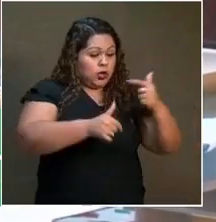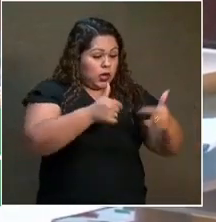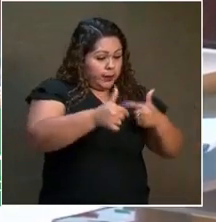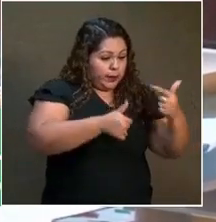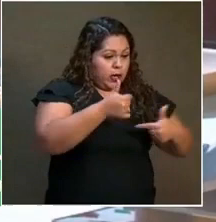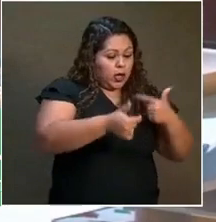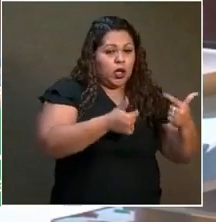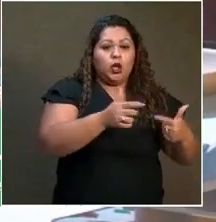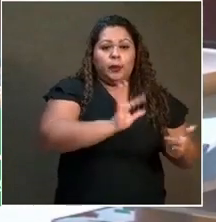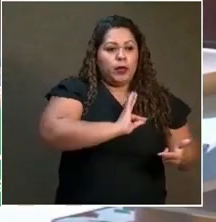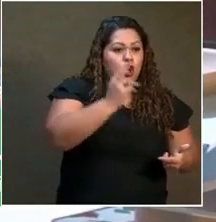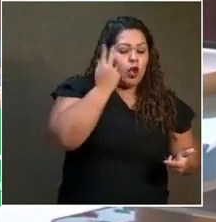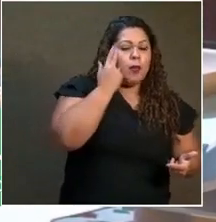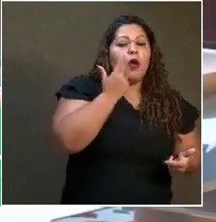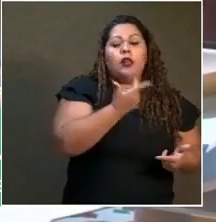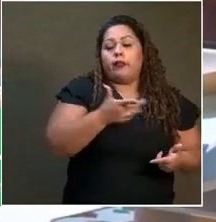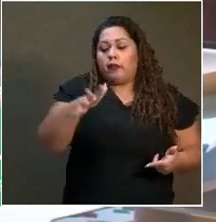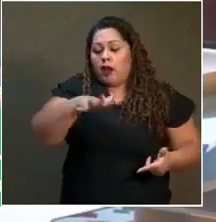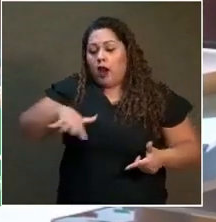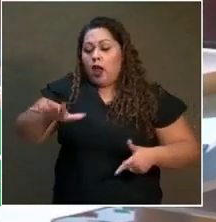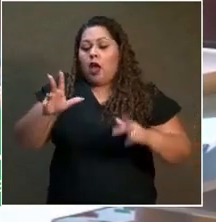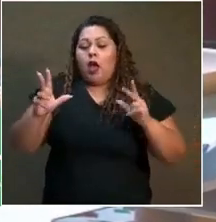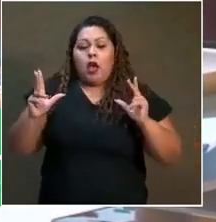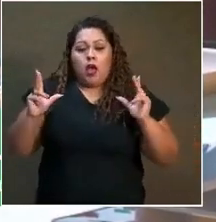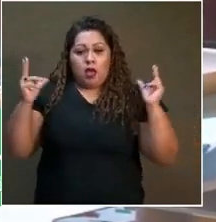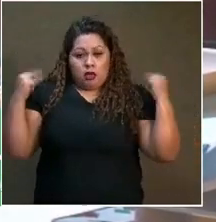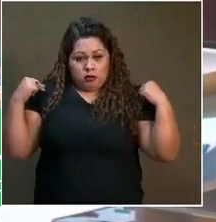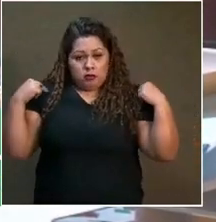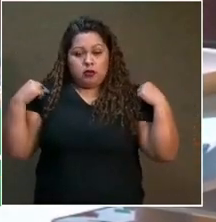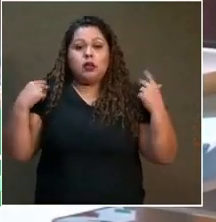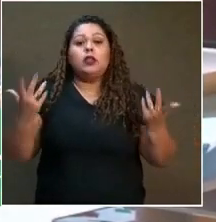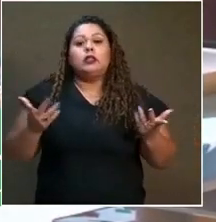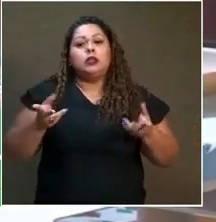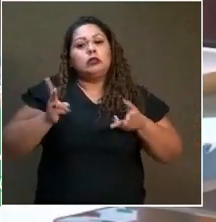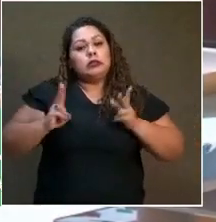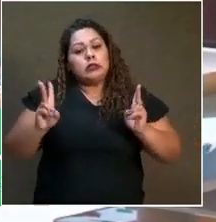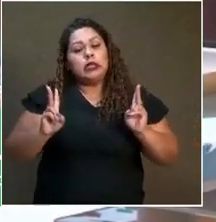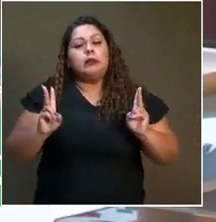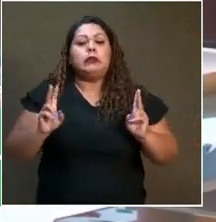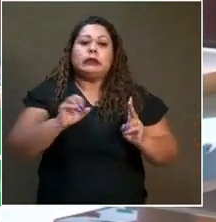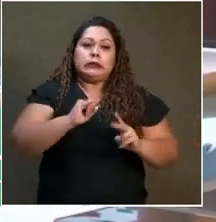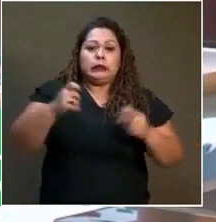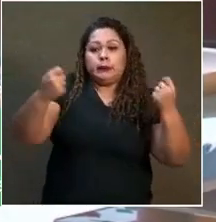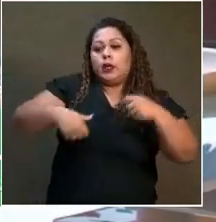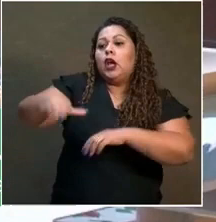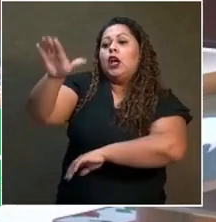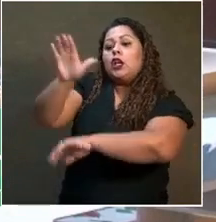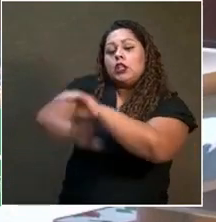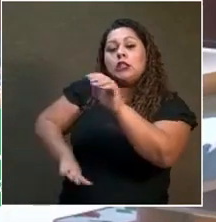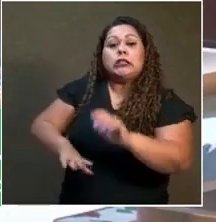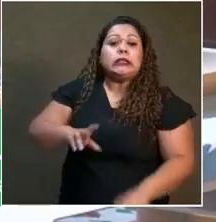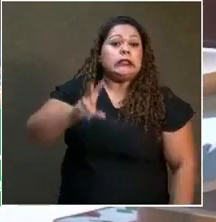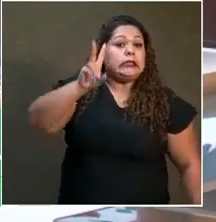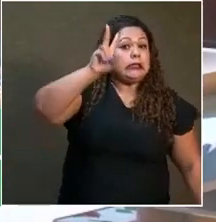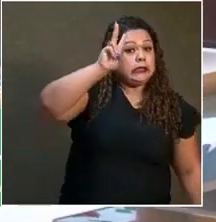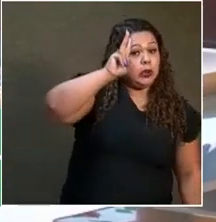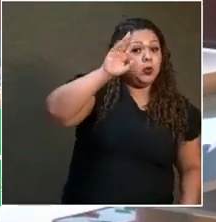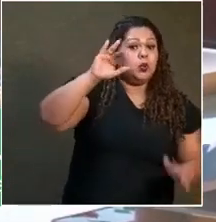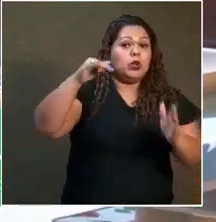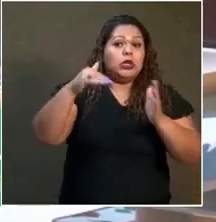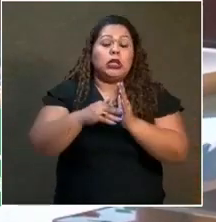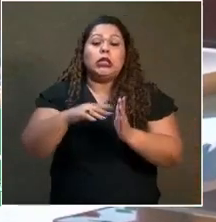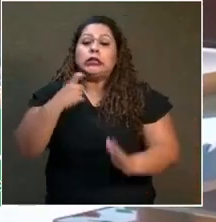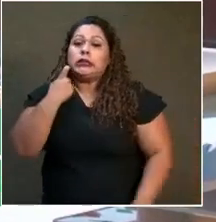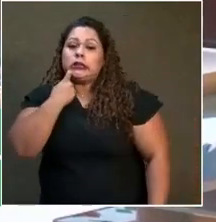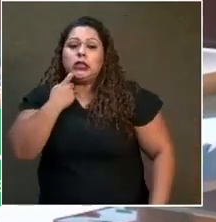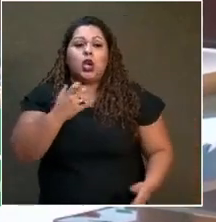serviço. Mas estava à disposição para ser acionado a qualquer momento, de segunda a sexta. Trabalhava pela manhã